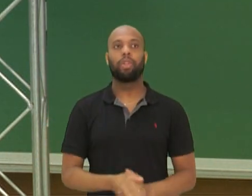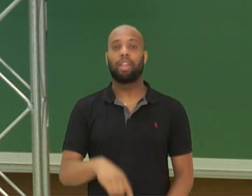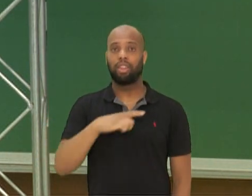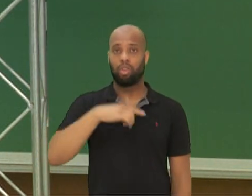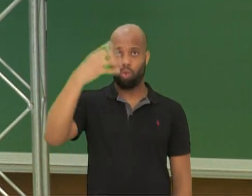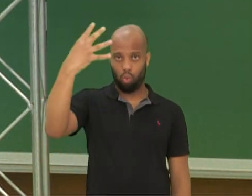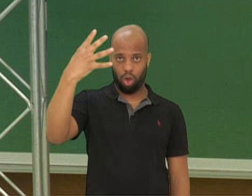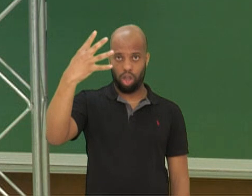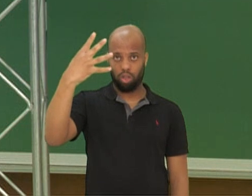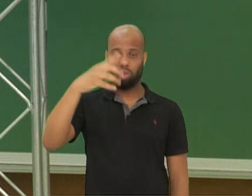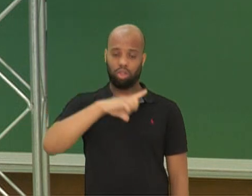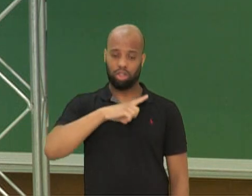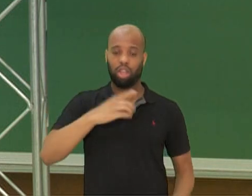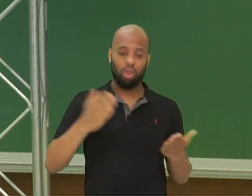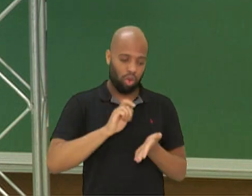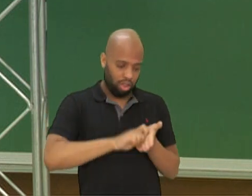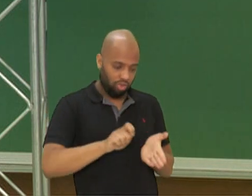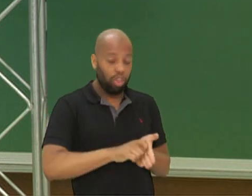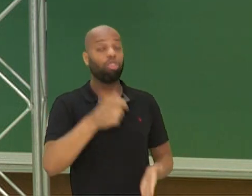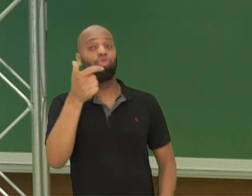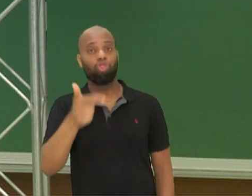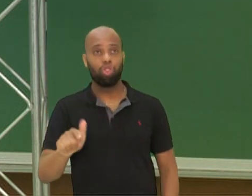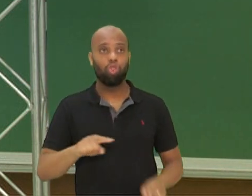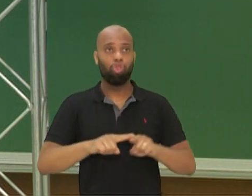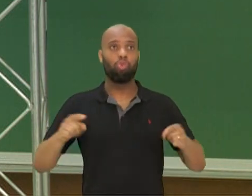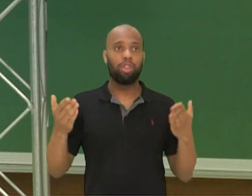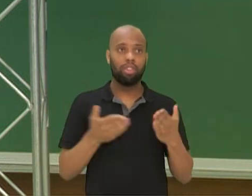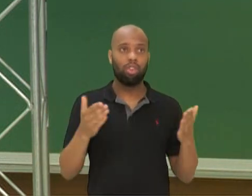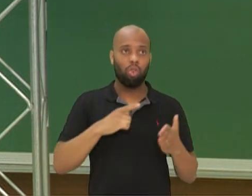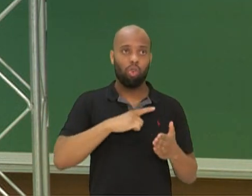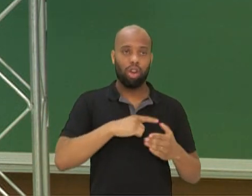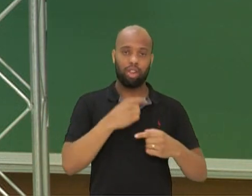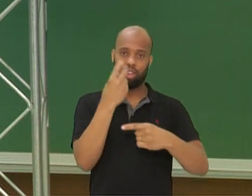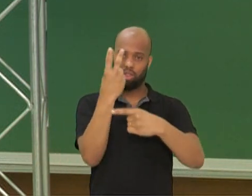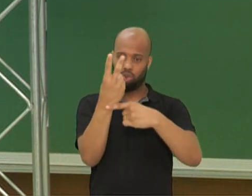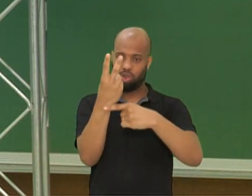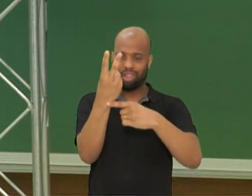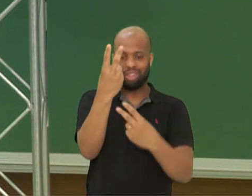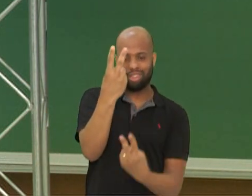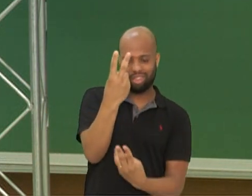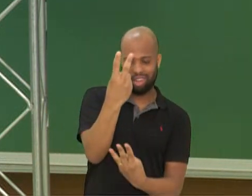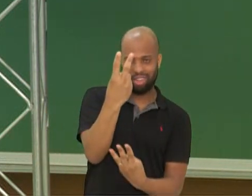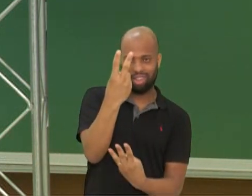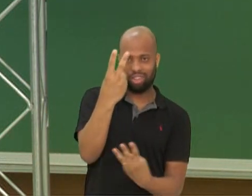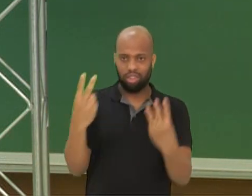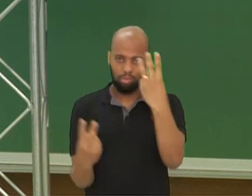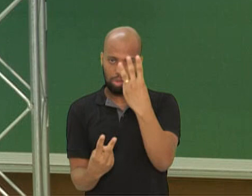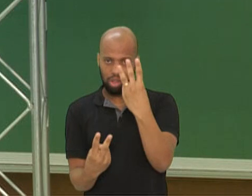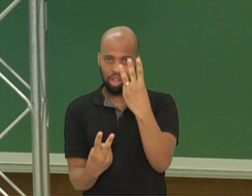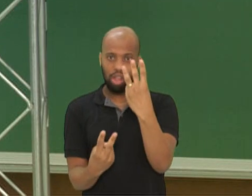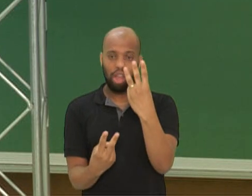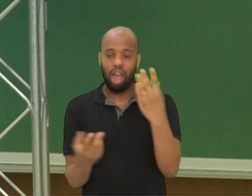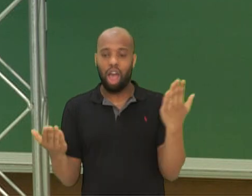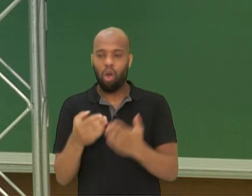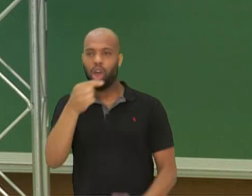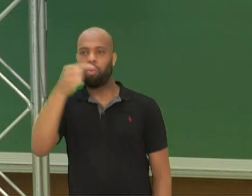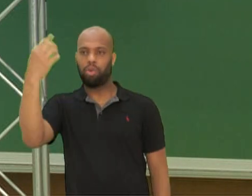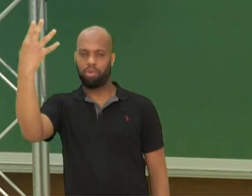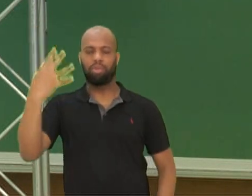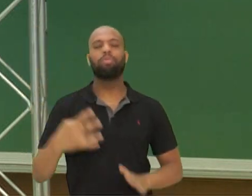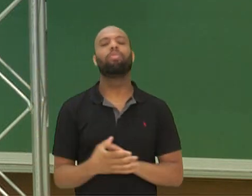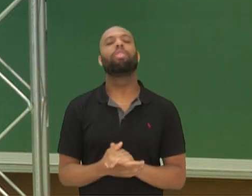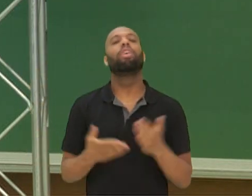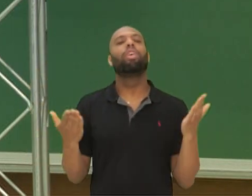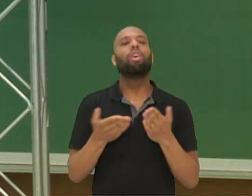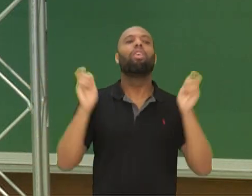E trabalhar só com o expoente agora, aplicando a propriedade fundamental. Então, nós vamos escrever o menos 4